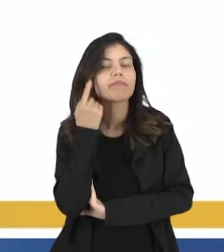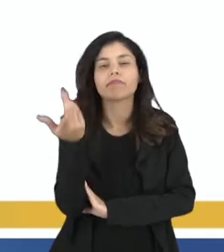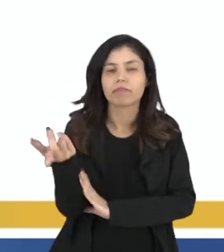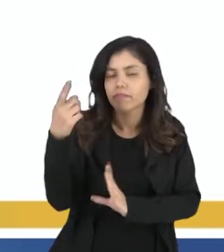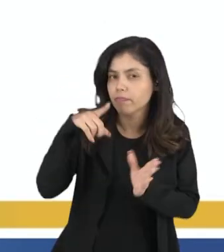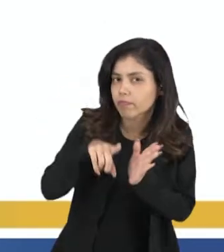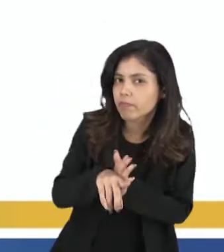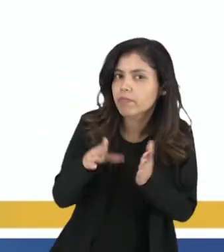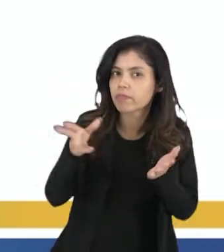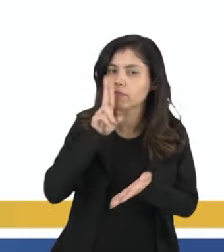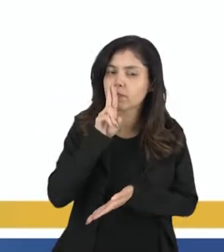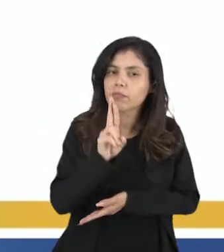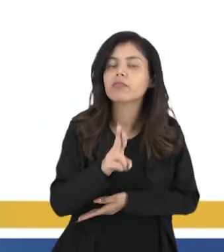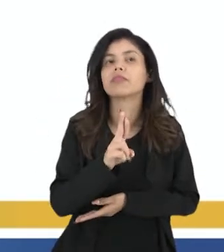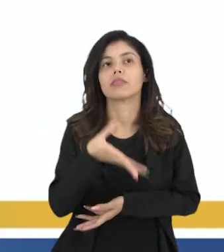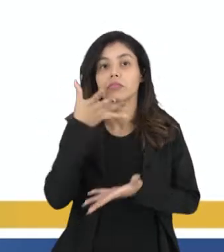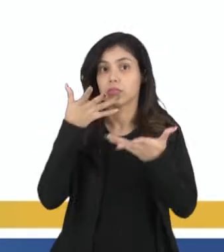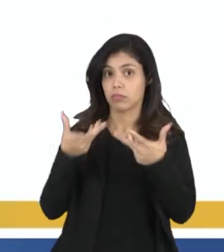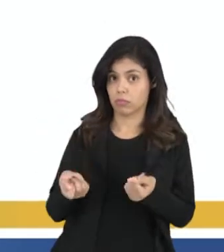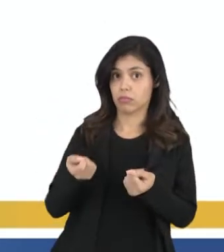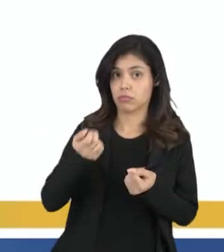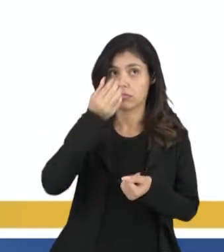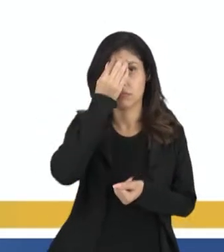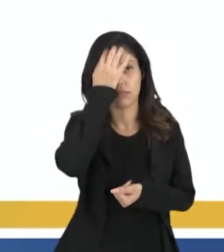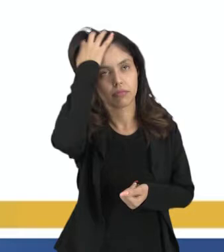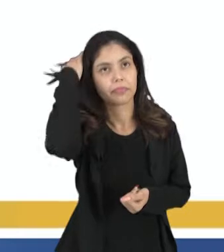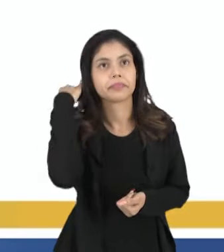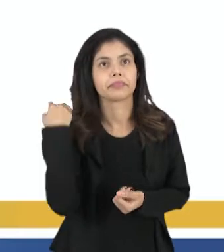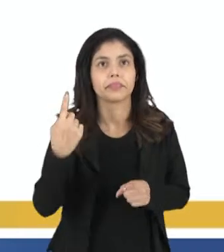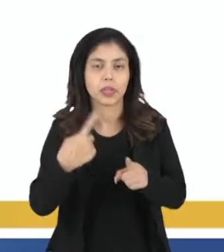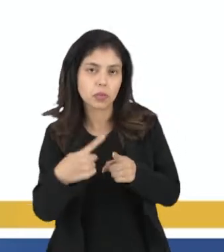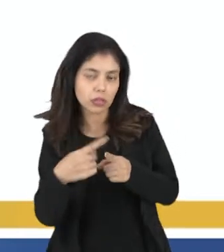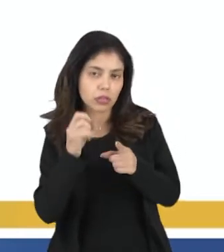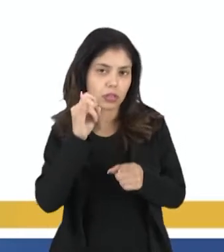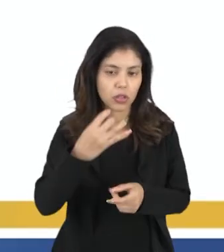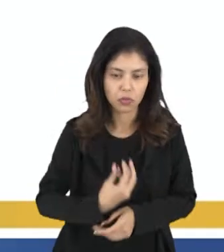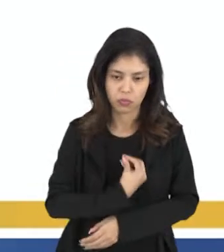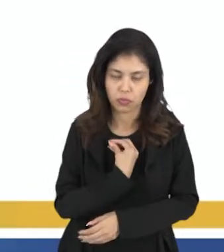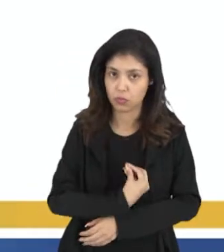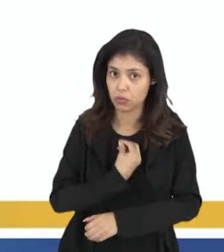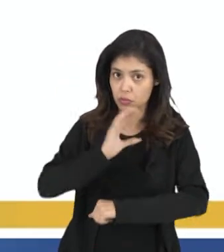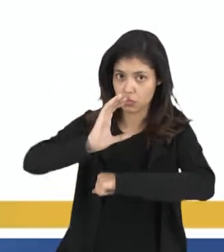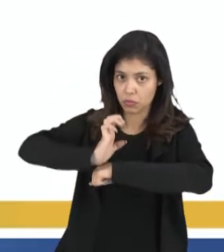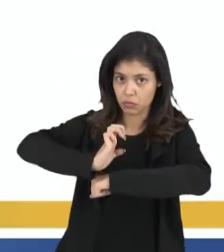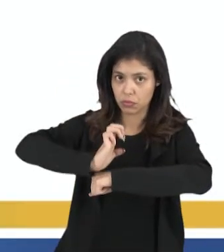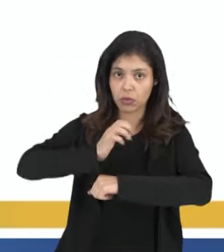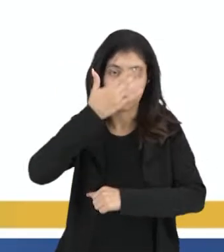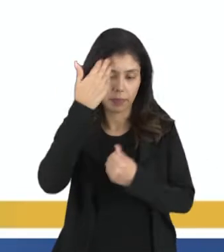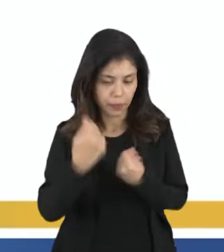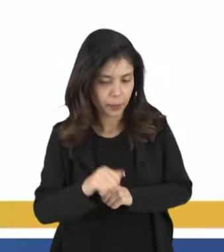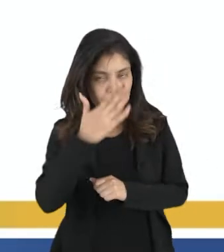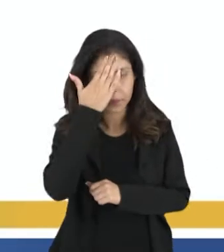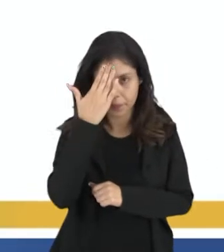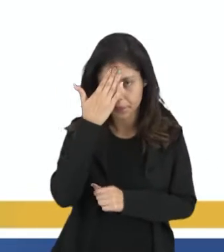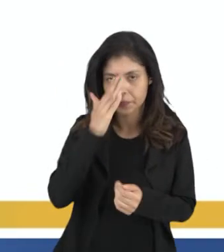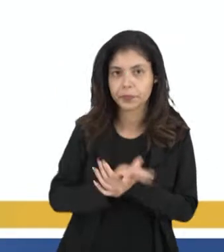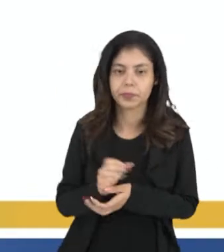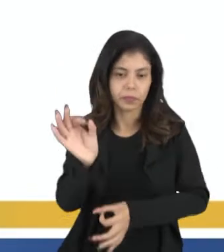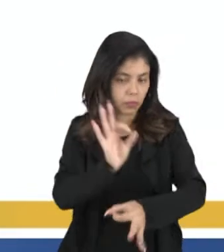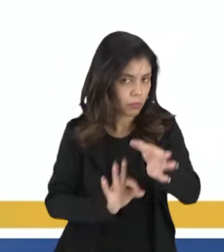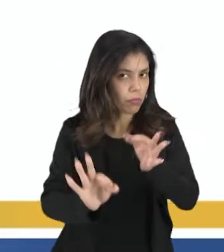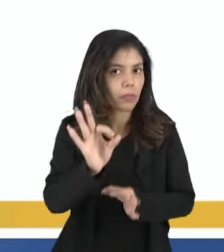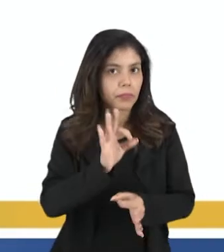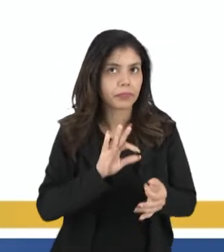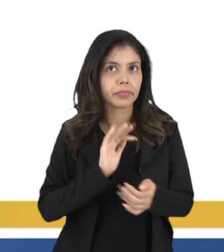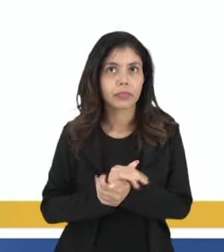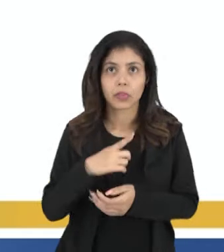uma questão que pode ser a certa, porque se eu vivo no Estado, eu tenho que entender que o Estado é